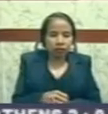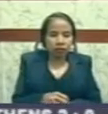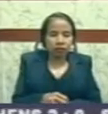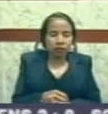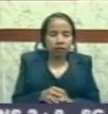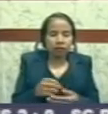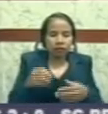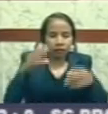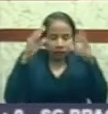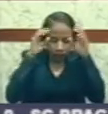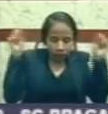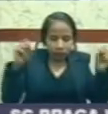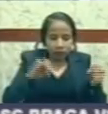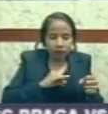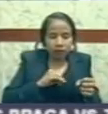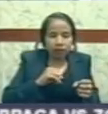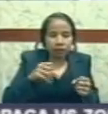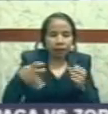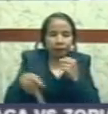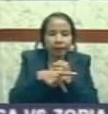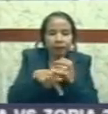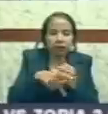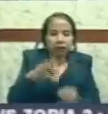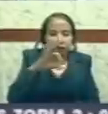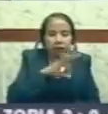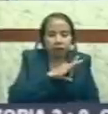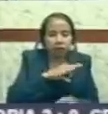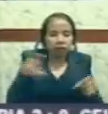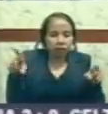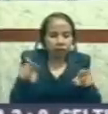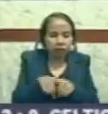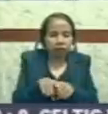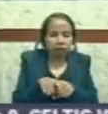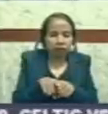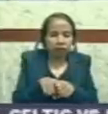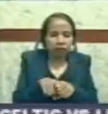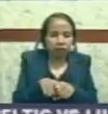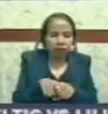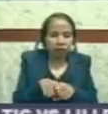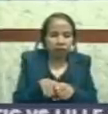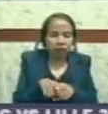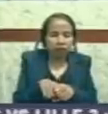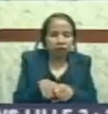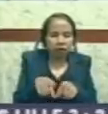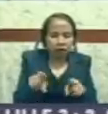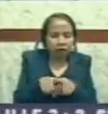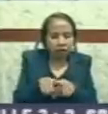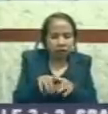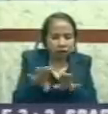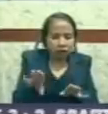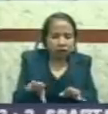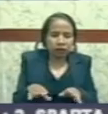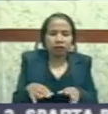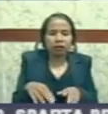Senhor presidente, a mim partido junto a nessa boate de cara ser inocente, a barra que foi ser inocente a me lá